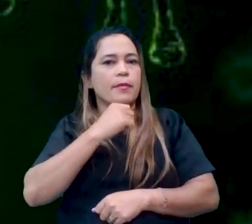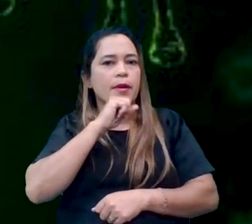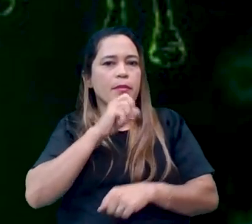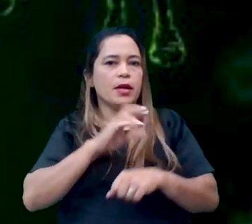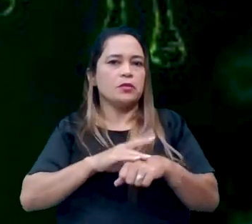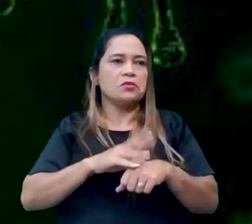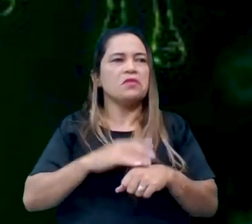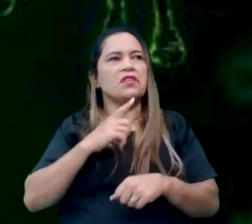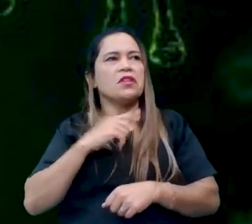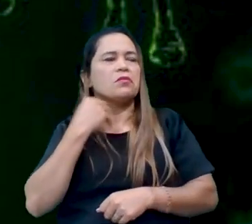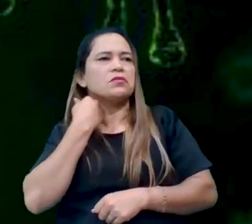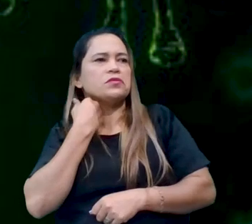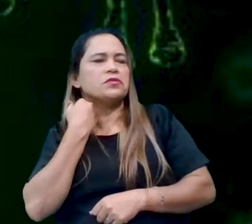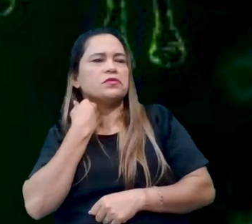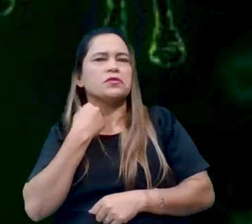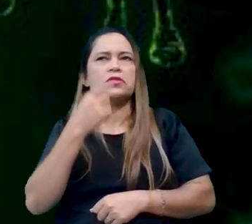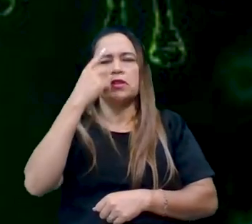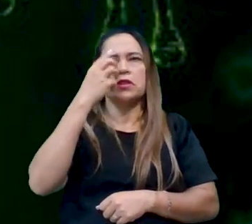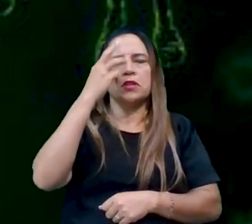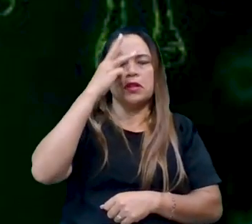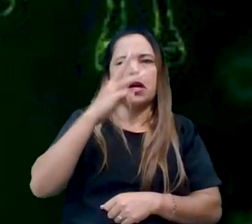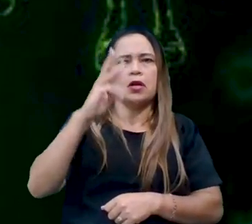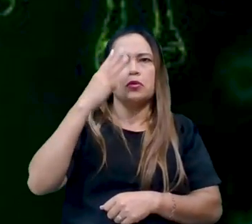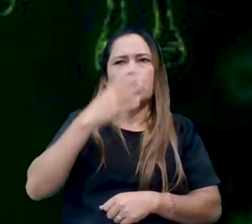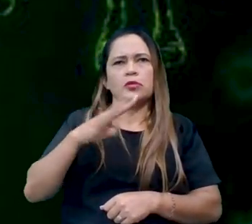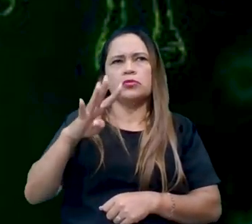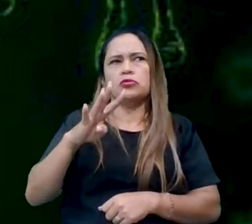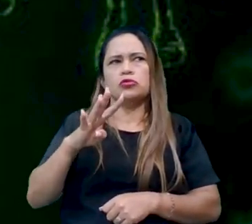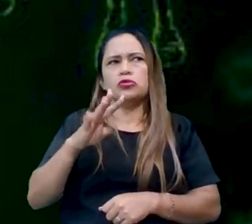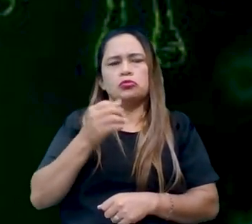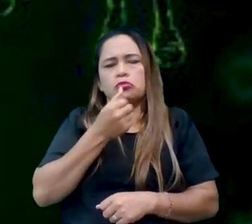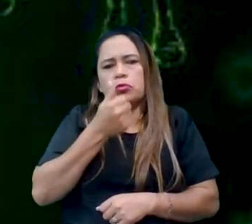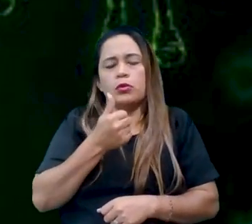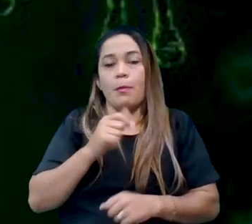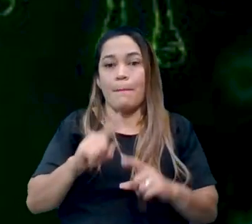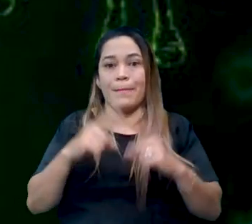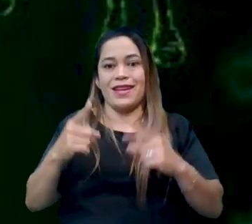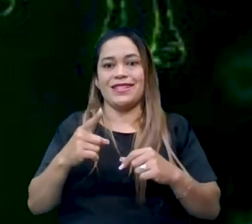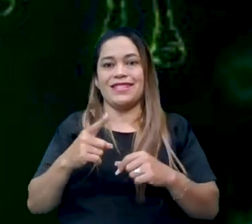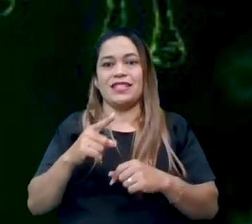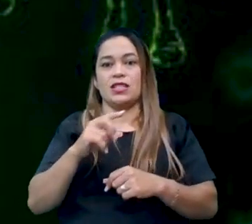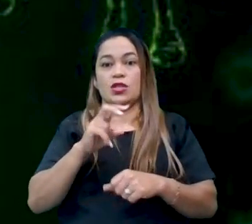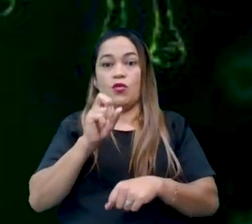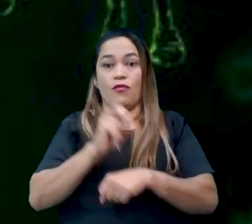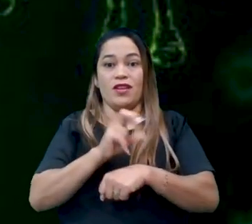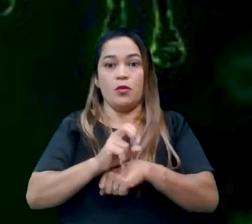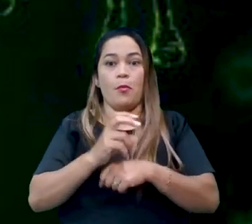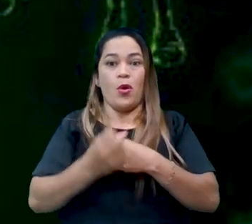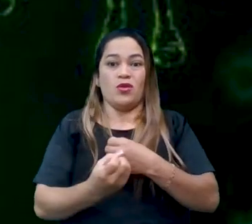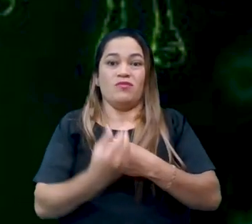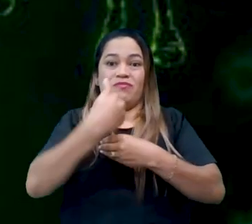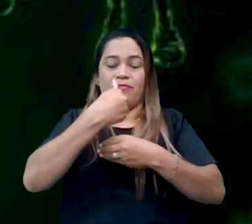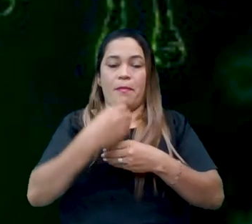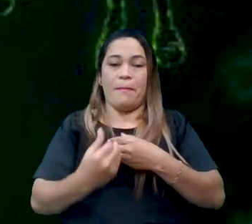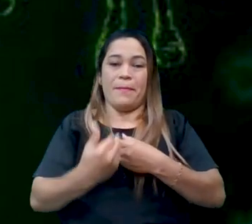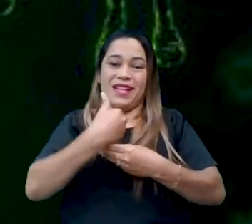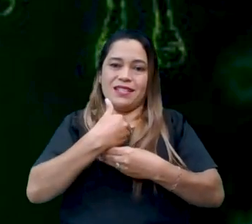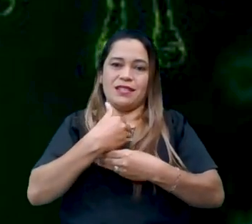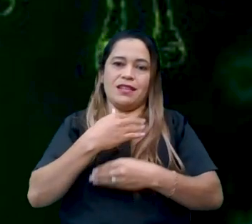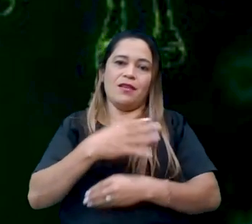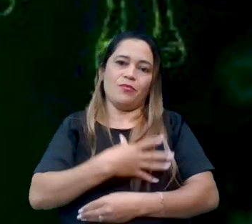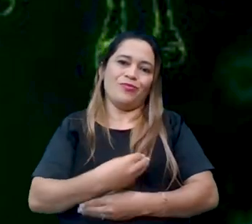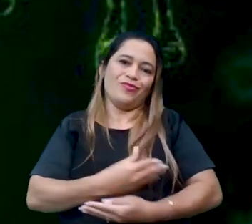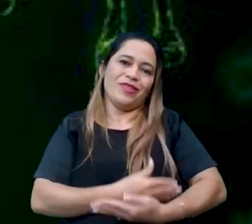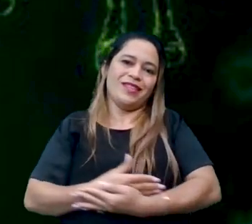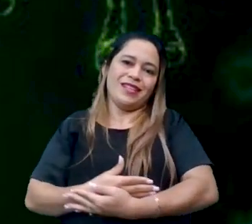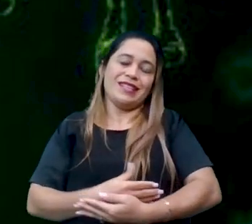ter uma febre, 3, 4 dias ali, uma semana, sarou. Agora, esse vírus que a mãe tem pode acabar passando para o bebê. E se esse vírus